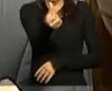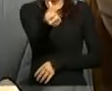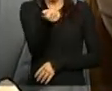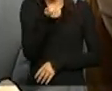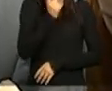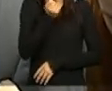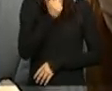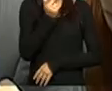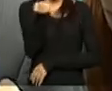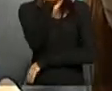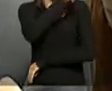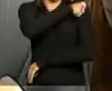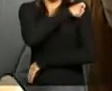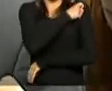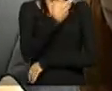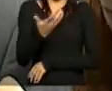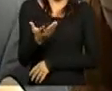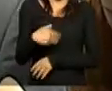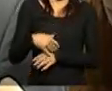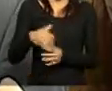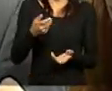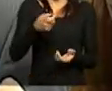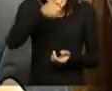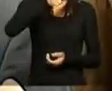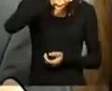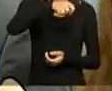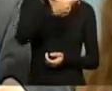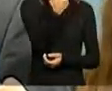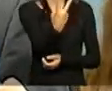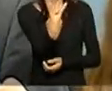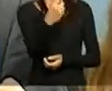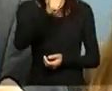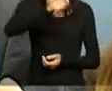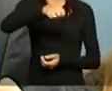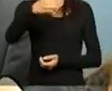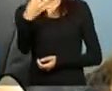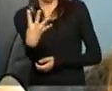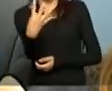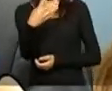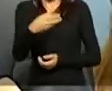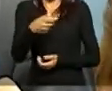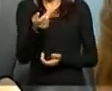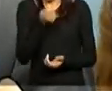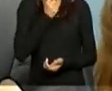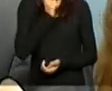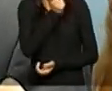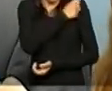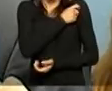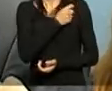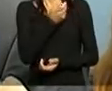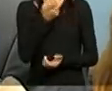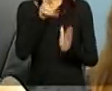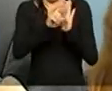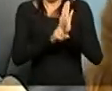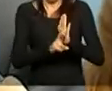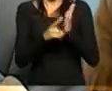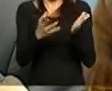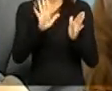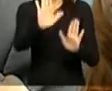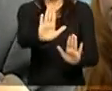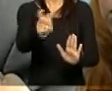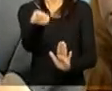tomaram a vacina aos dois aos quatro meses como recomenda o esquema de vacinação elas tomaram a primeira dose